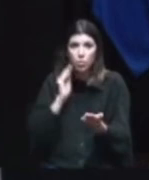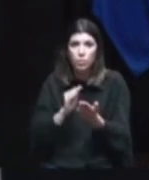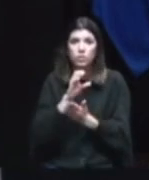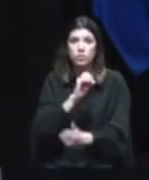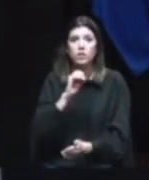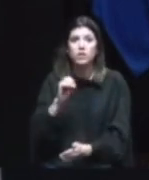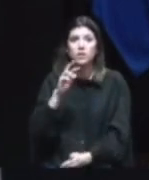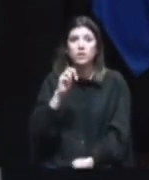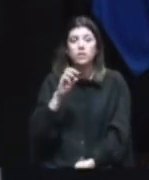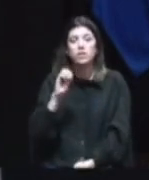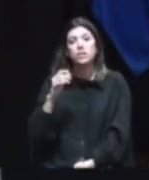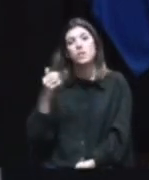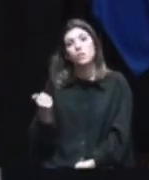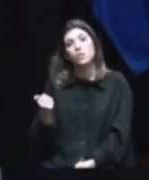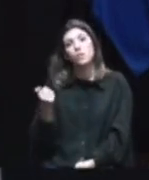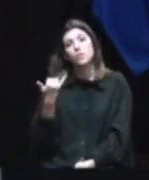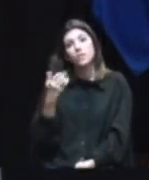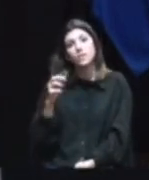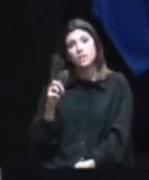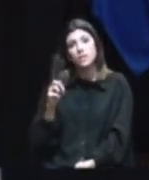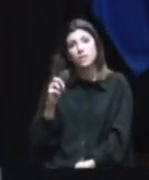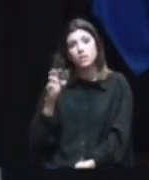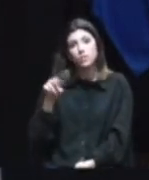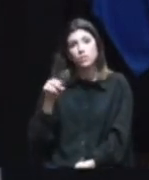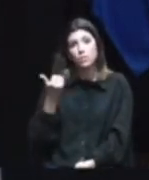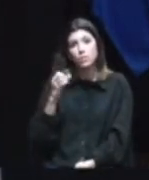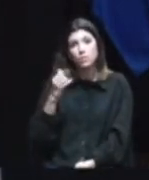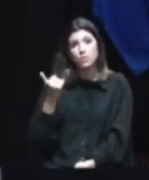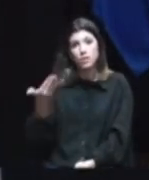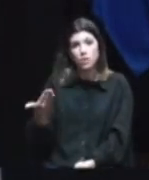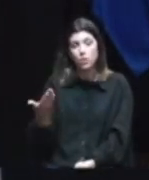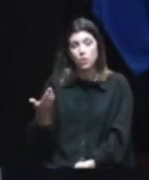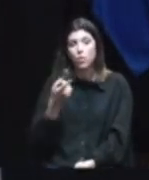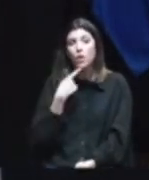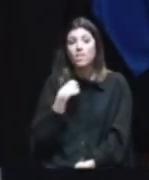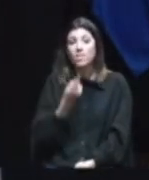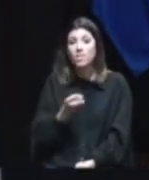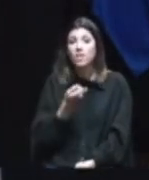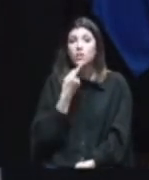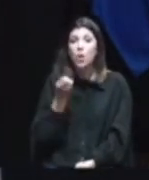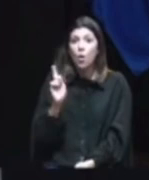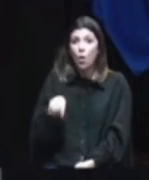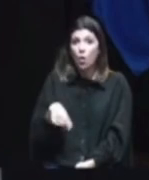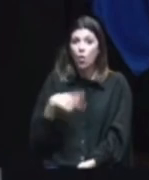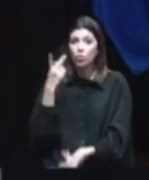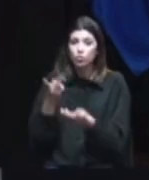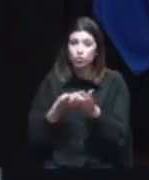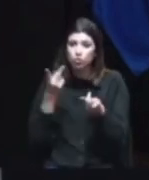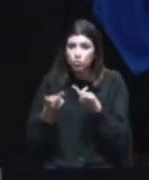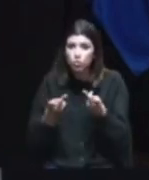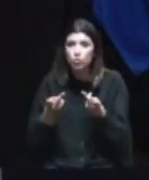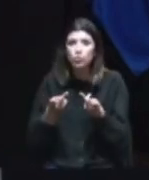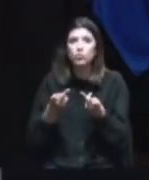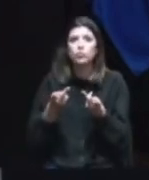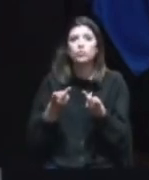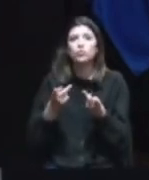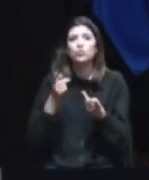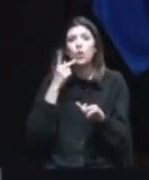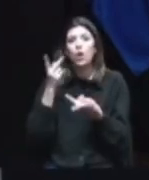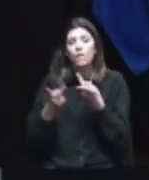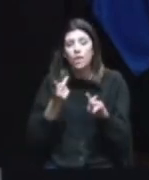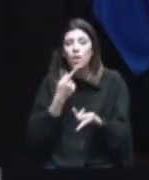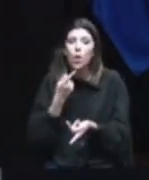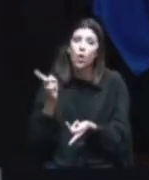000302, em 23 de novembro de 2021, e no qual afirma que serão retomados os respectivos estudos de implementação no sentido de serem reavaliadas as